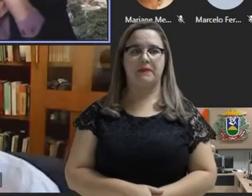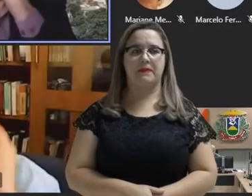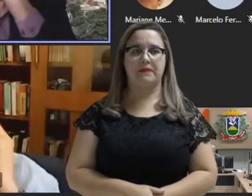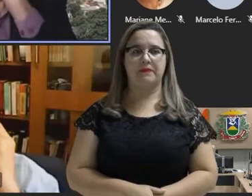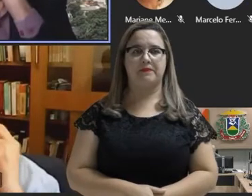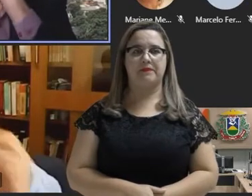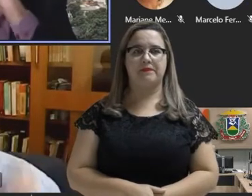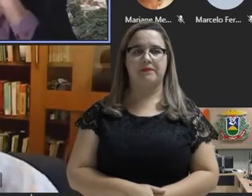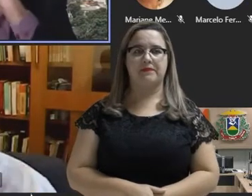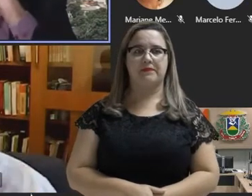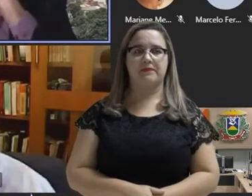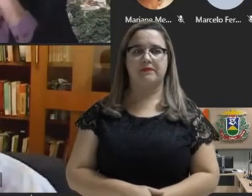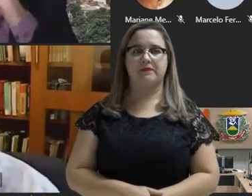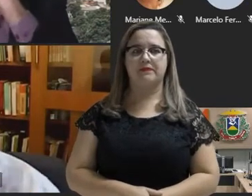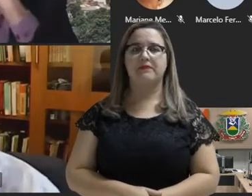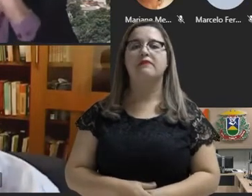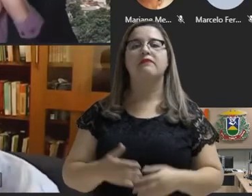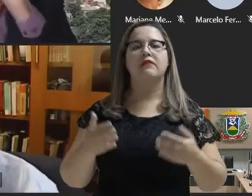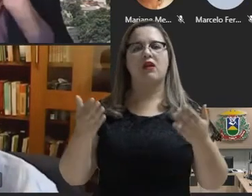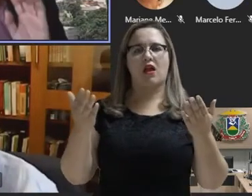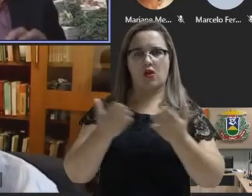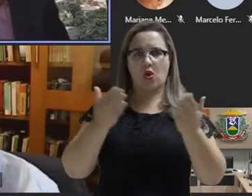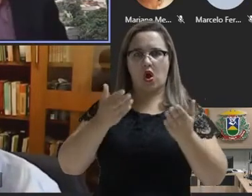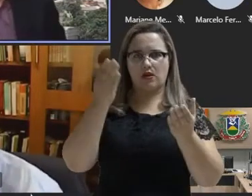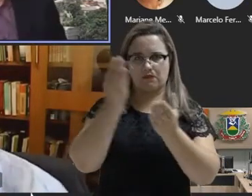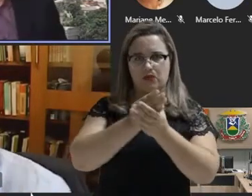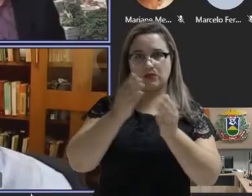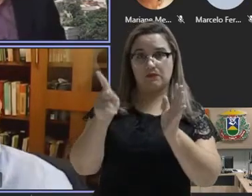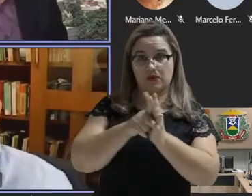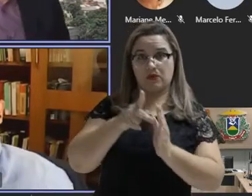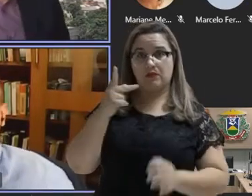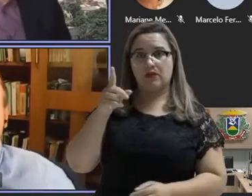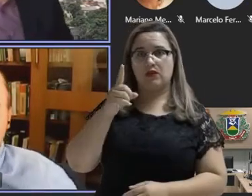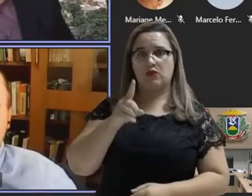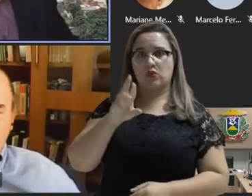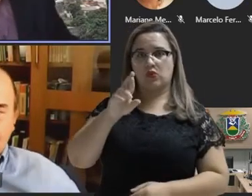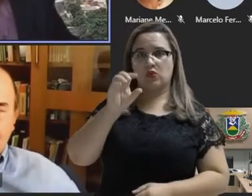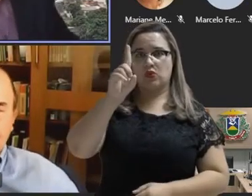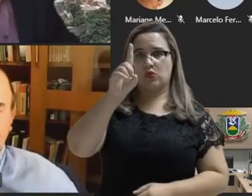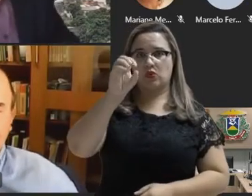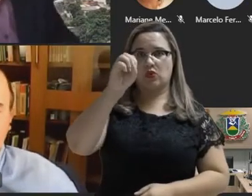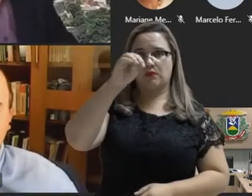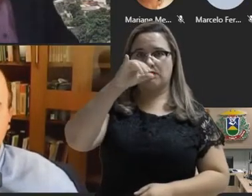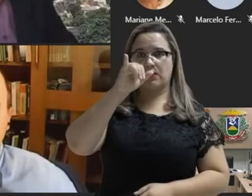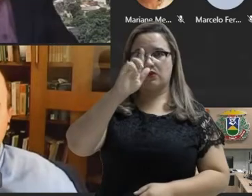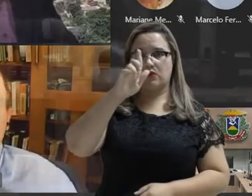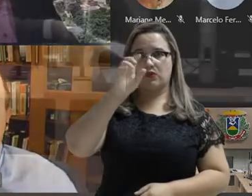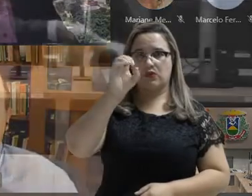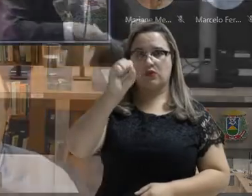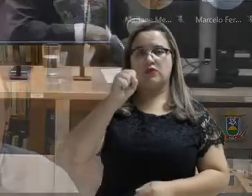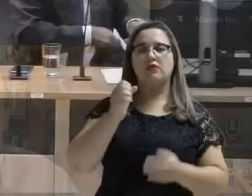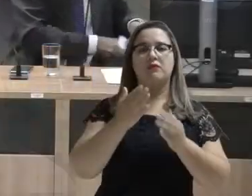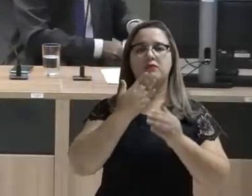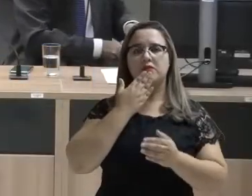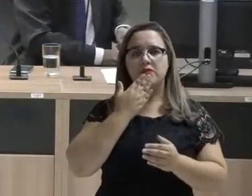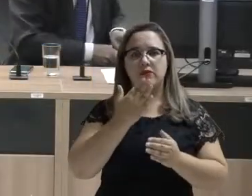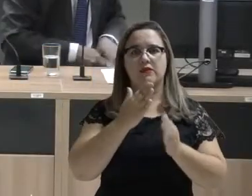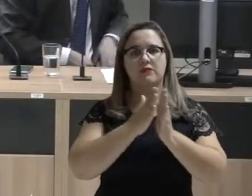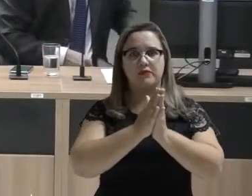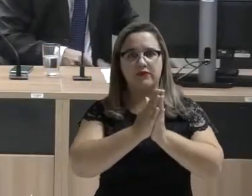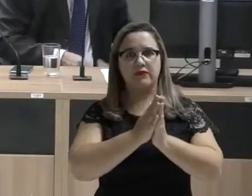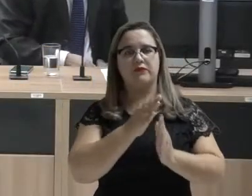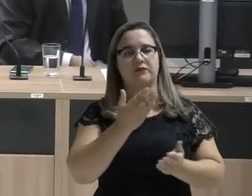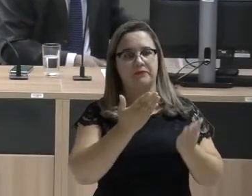Então agora são os processos do doutor Domingos, é isso? Isso. Então, por favor, doutor Domingos. Bom,